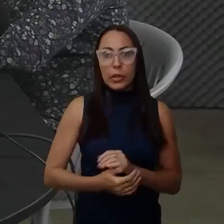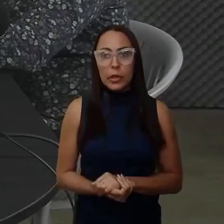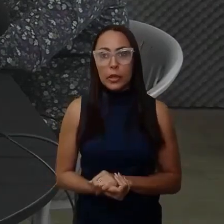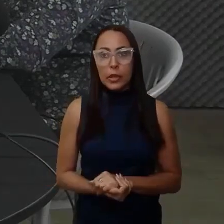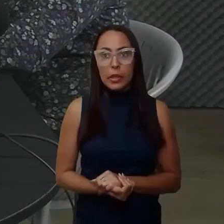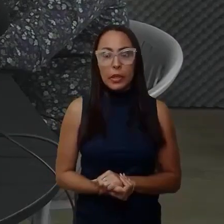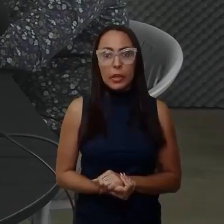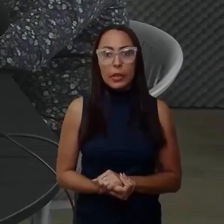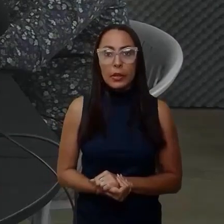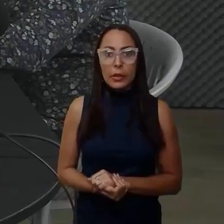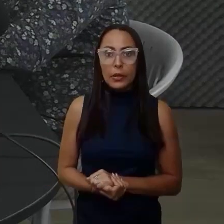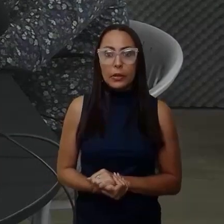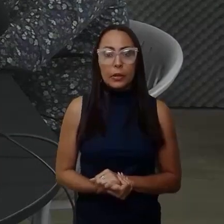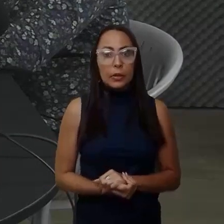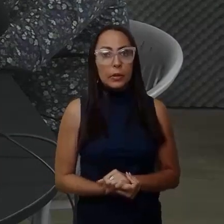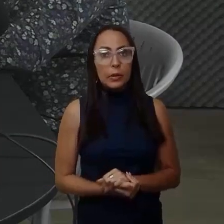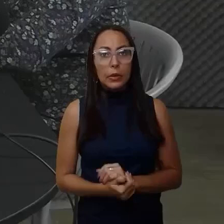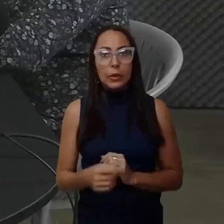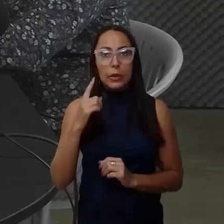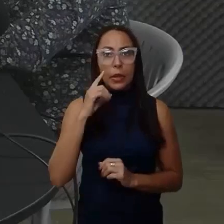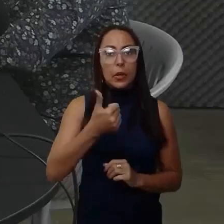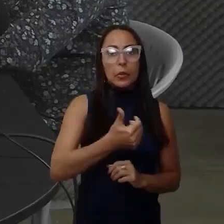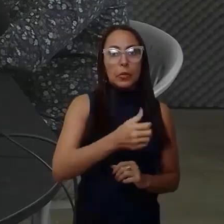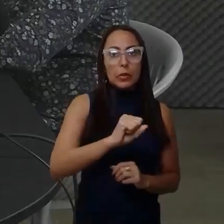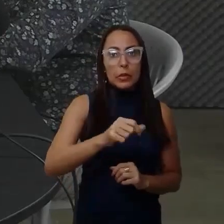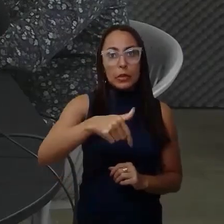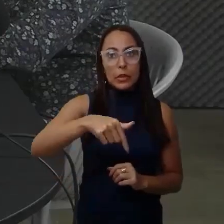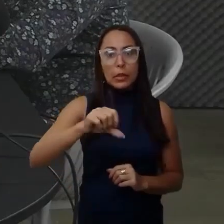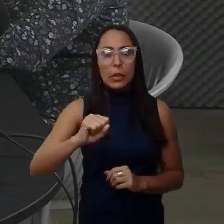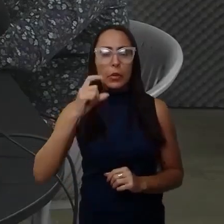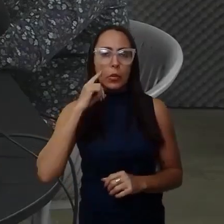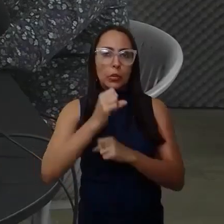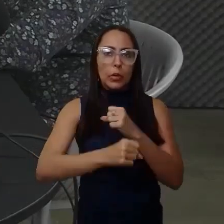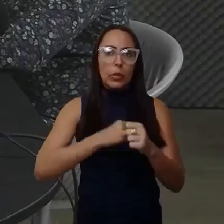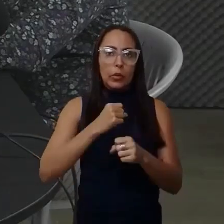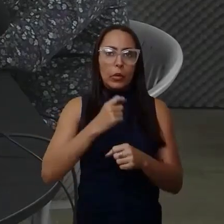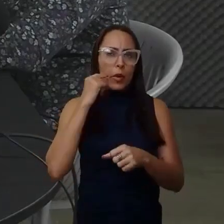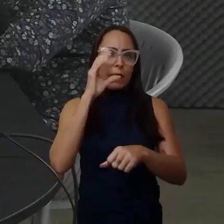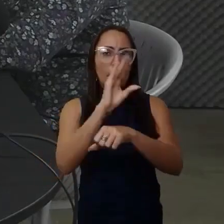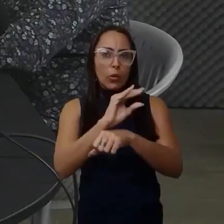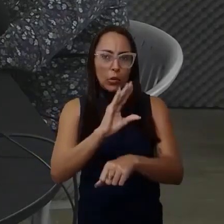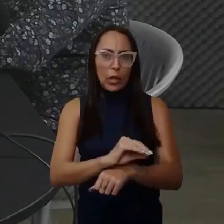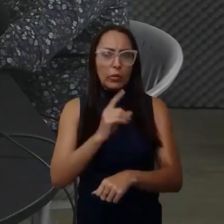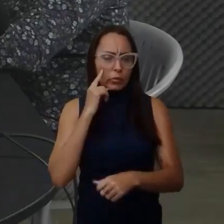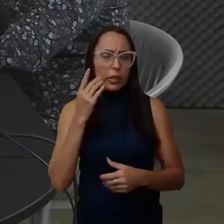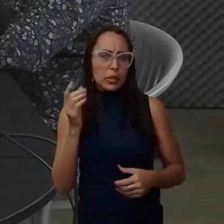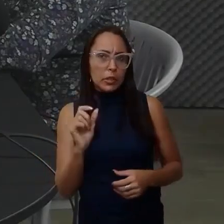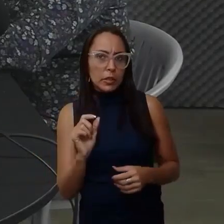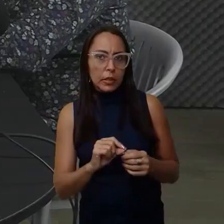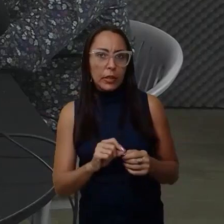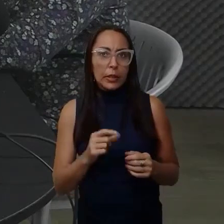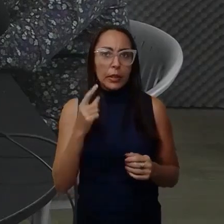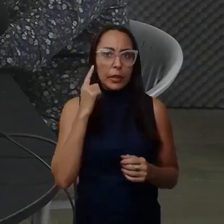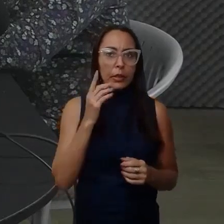nem o nome dela, na verdade. E 1878 era o ano que o fotógrafo fez aquela foto. Então, isso também